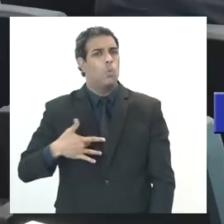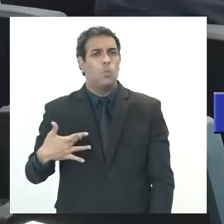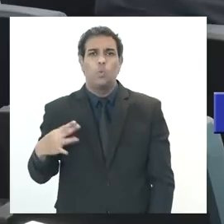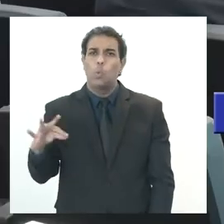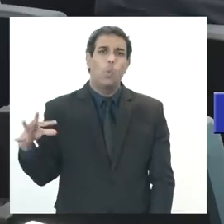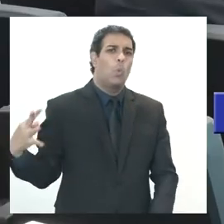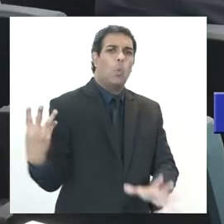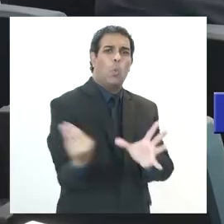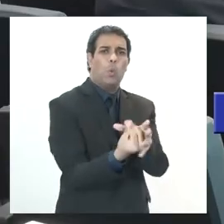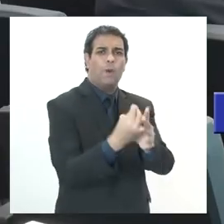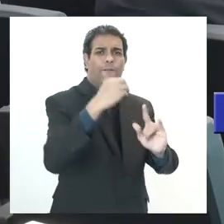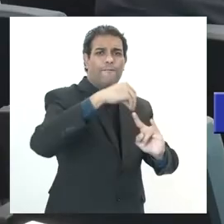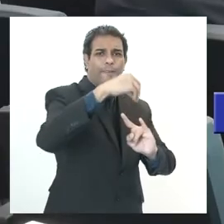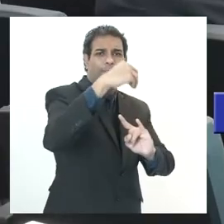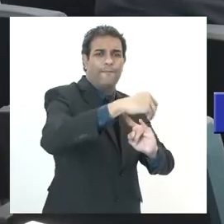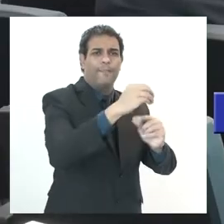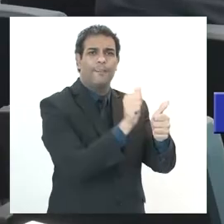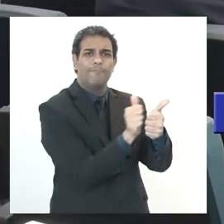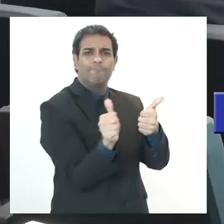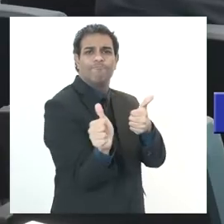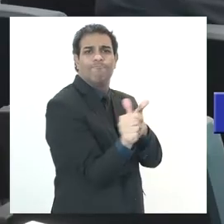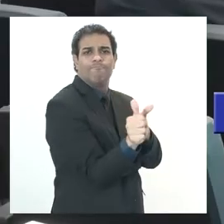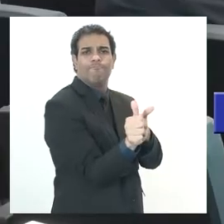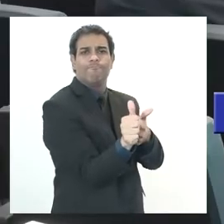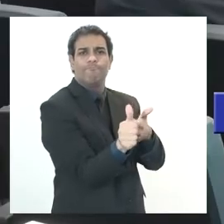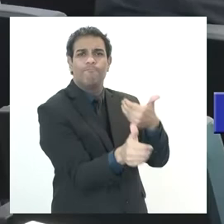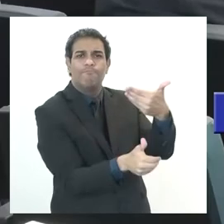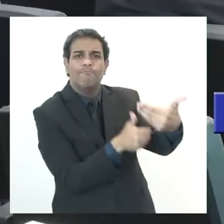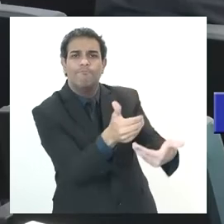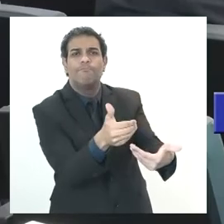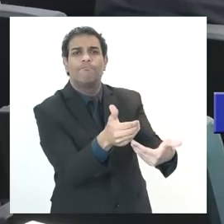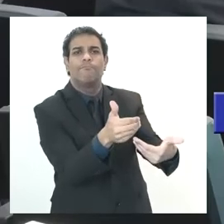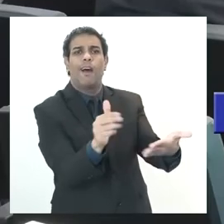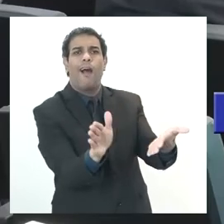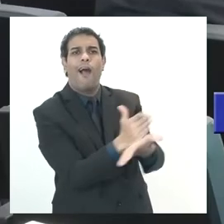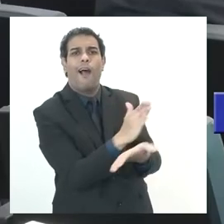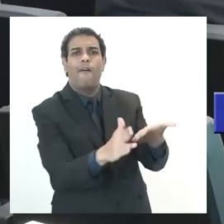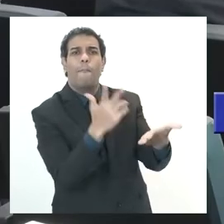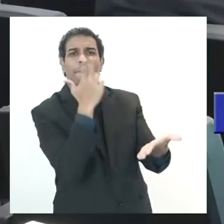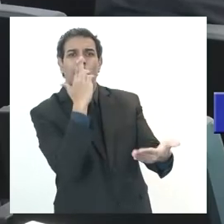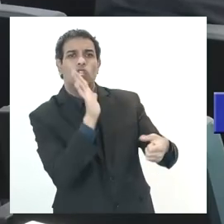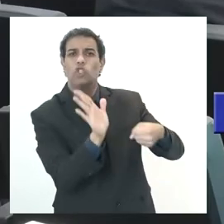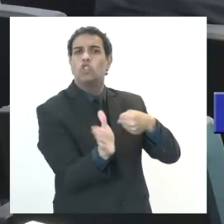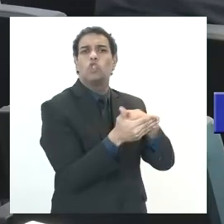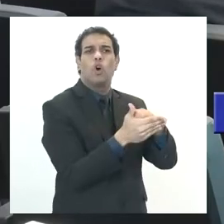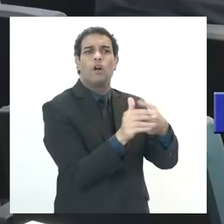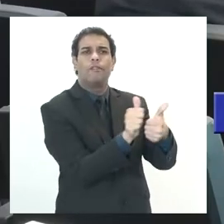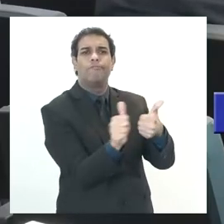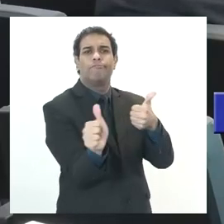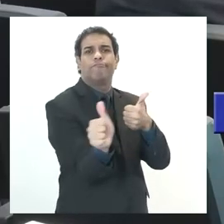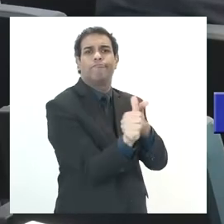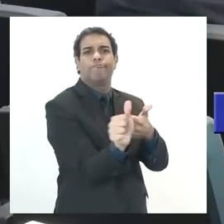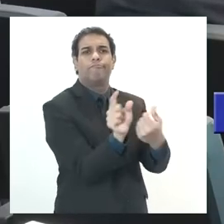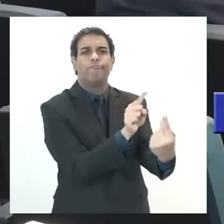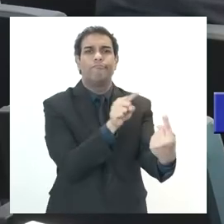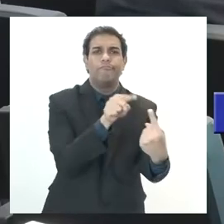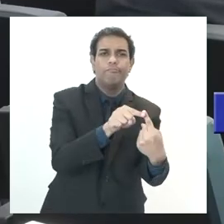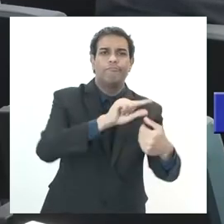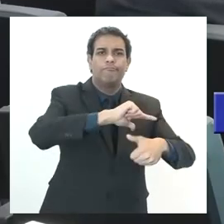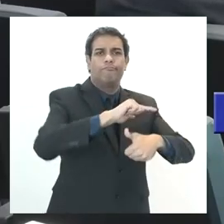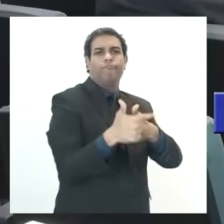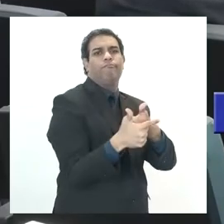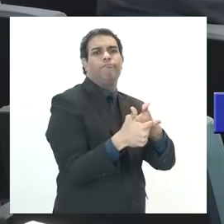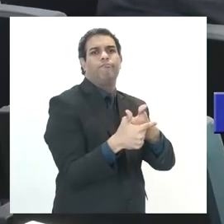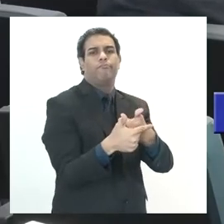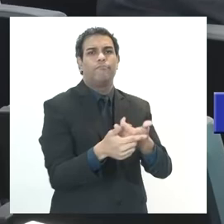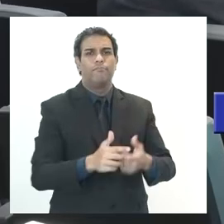e o que é selfie óculos tem esse protagonismo quem dá Fica um pouco submersos um como verificar